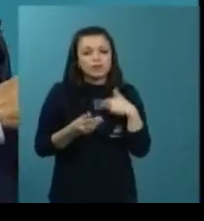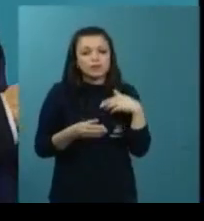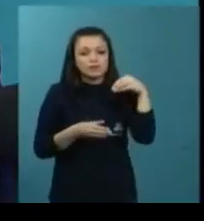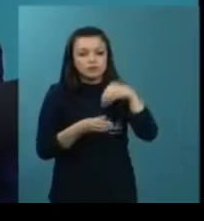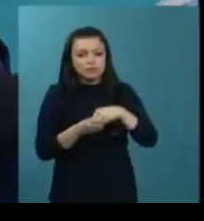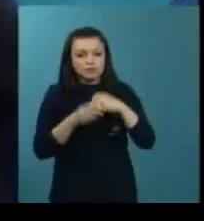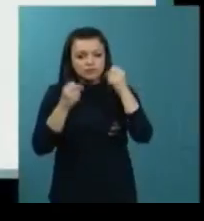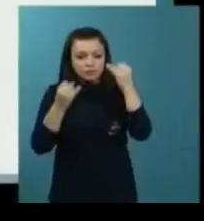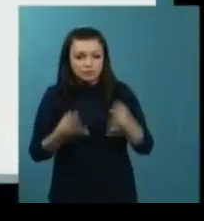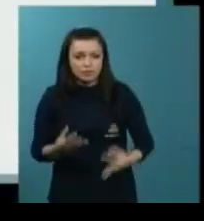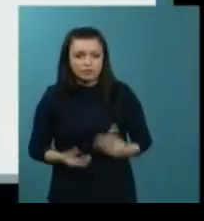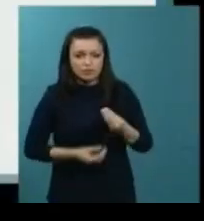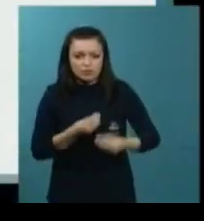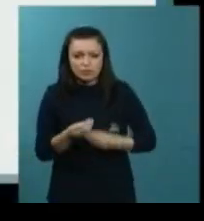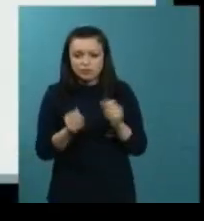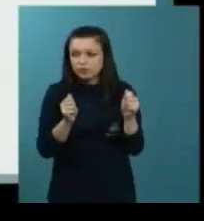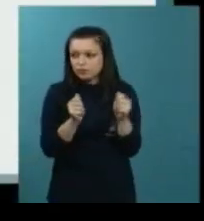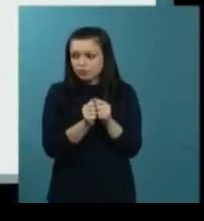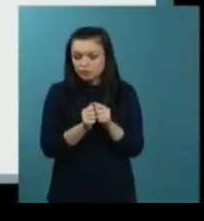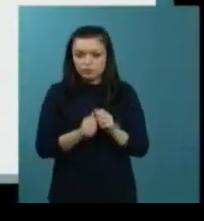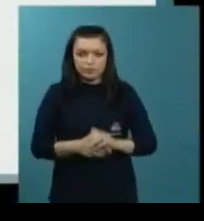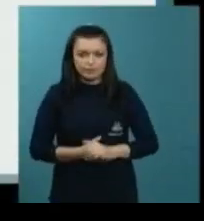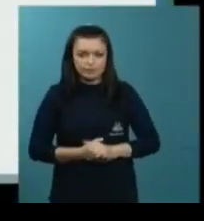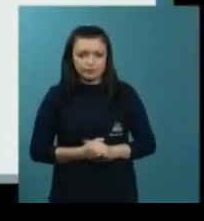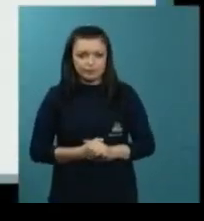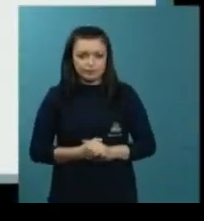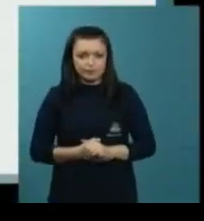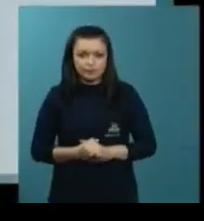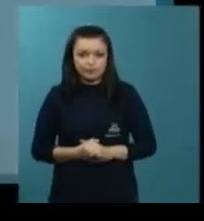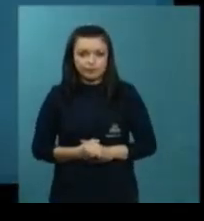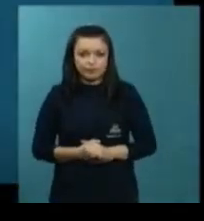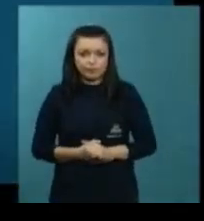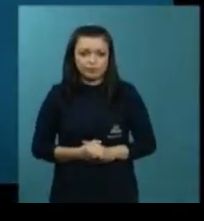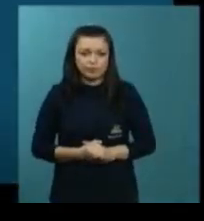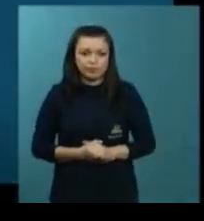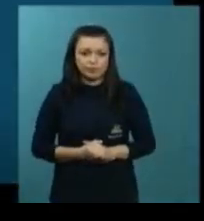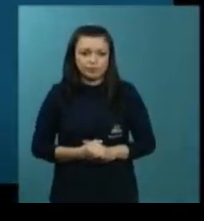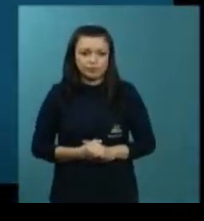a parte que se intercepta.